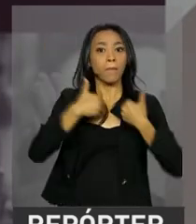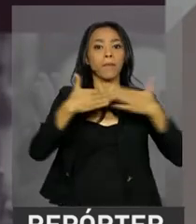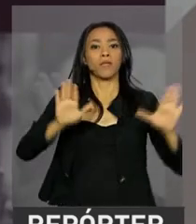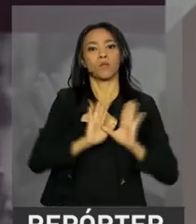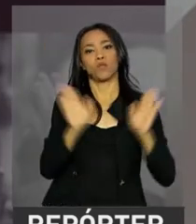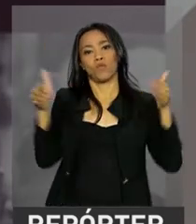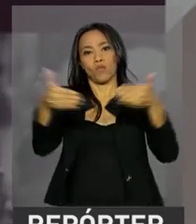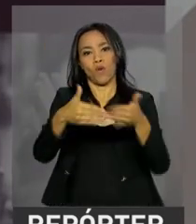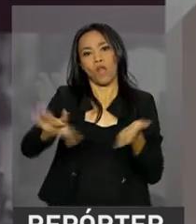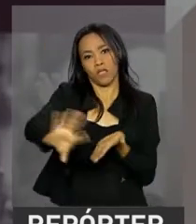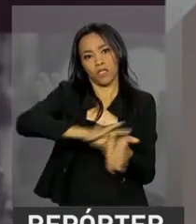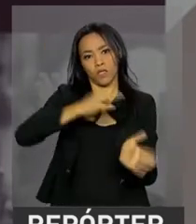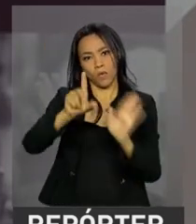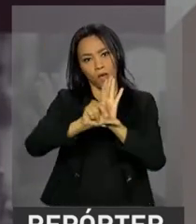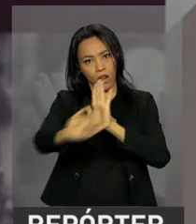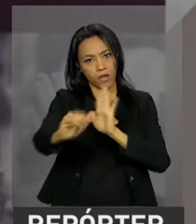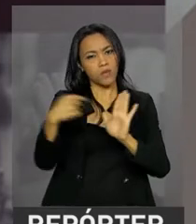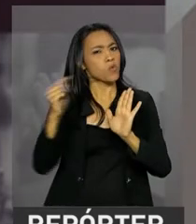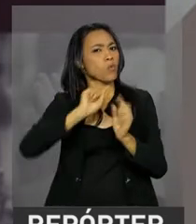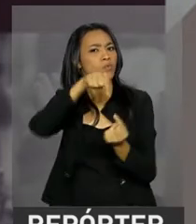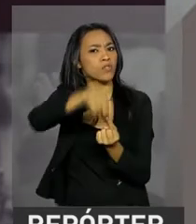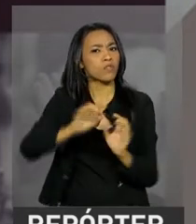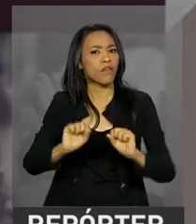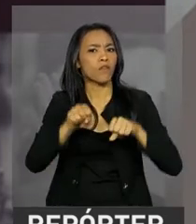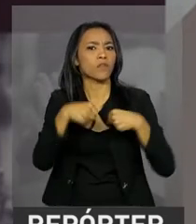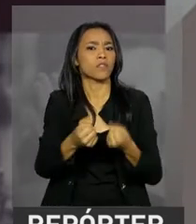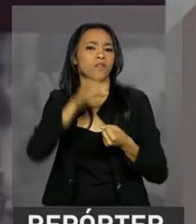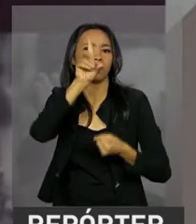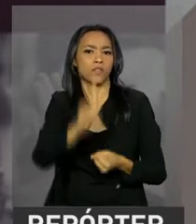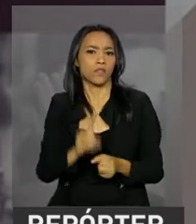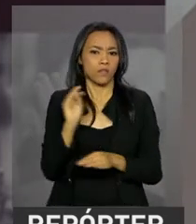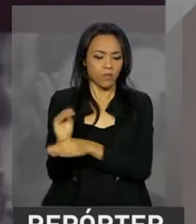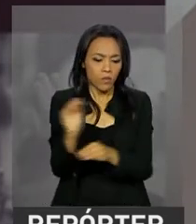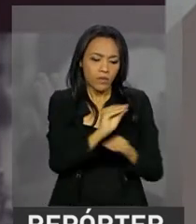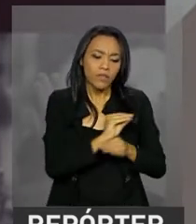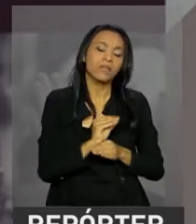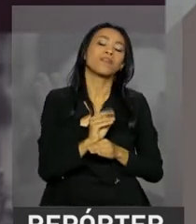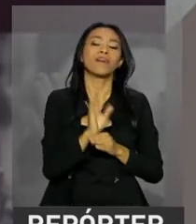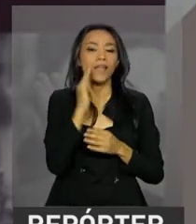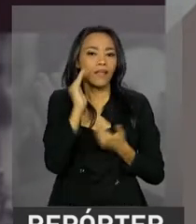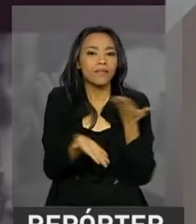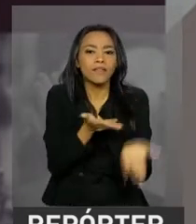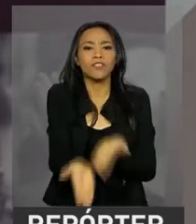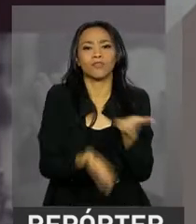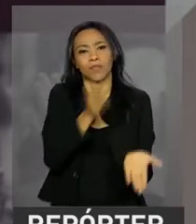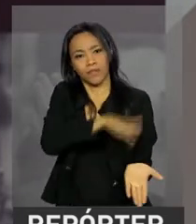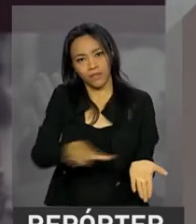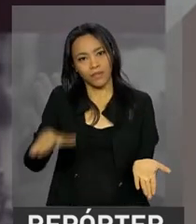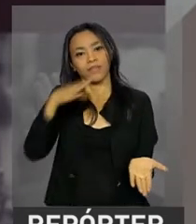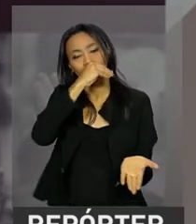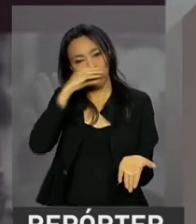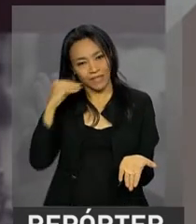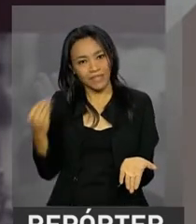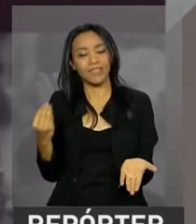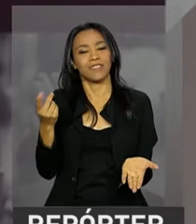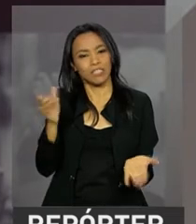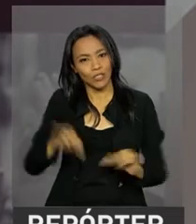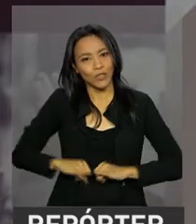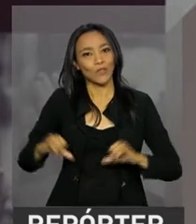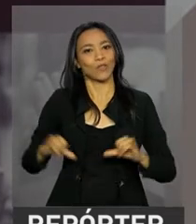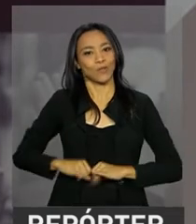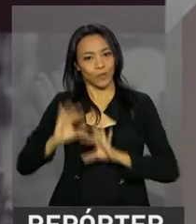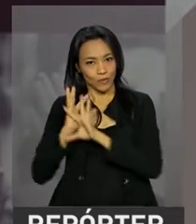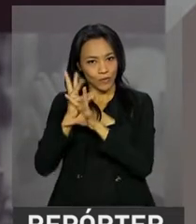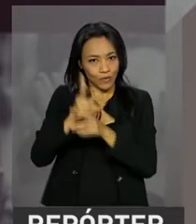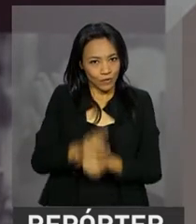sancionou a lei que reforça os direitos à proteção e o atendimento às crianças e adolescentes vítimas e